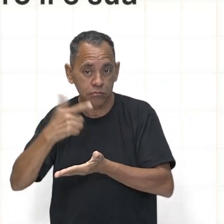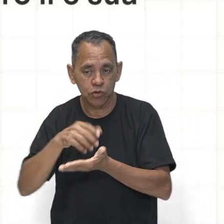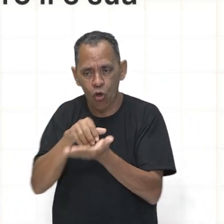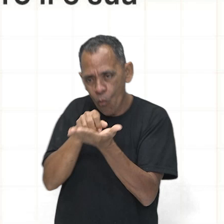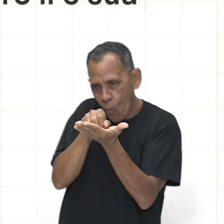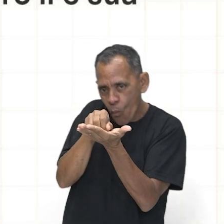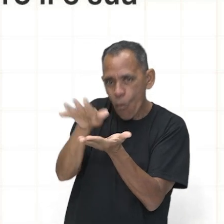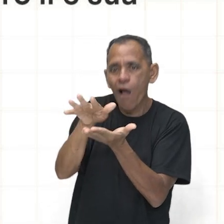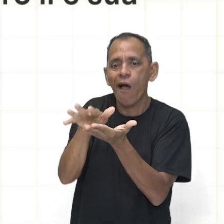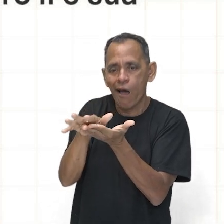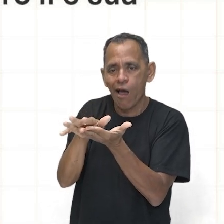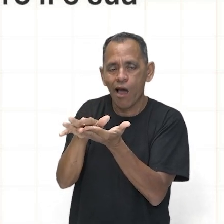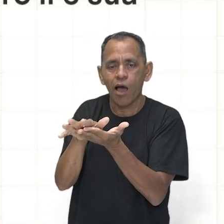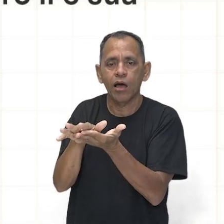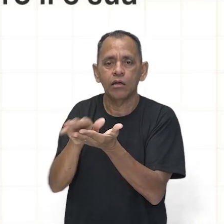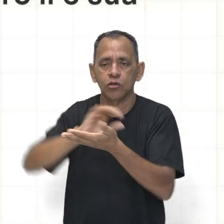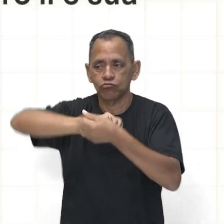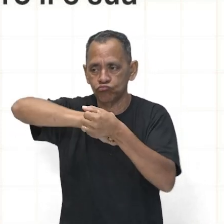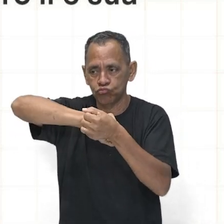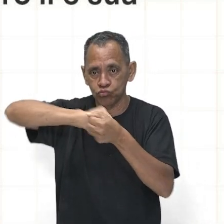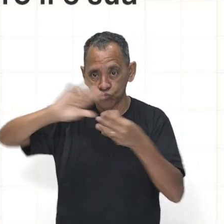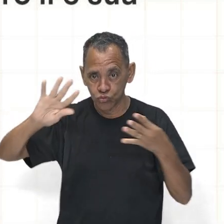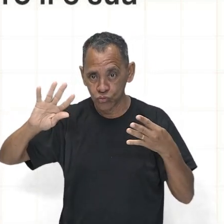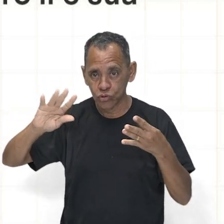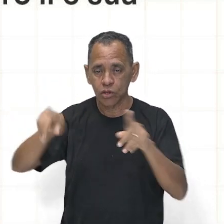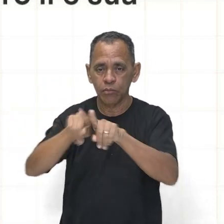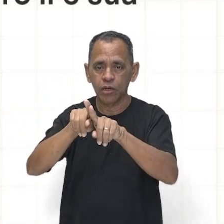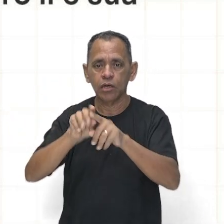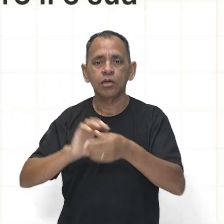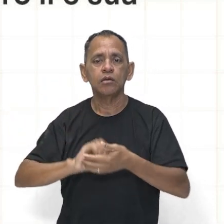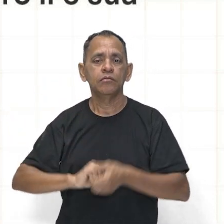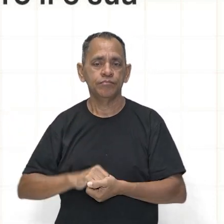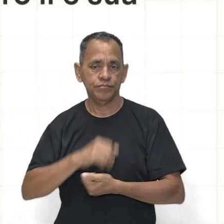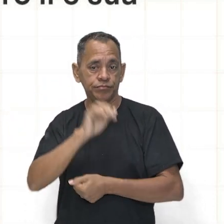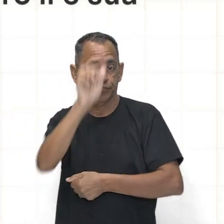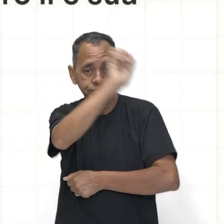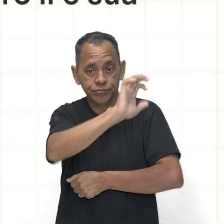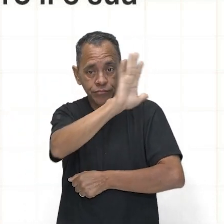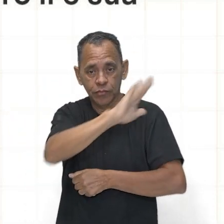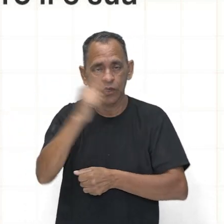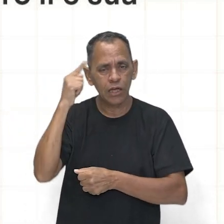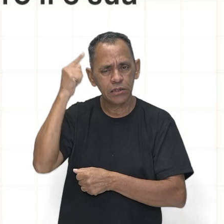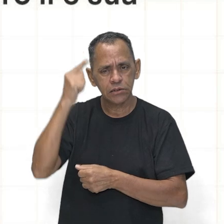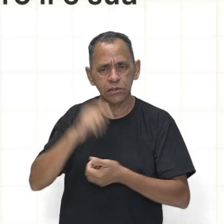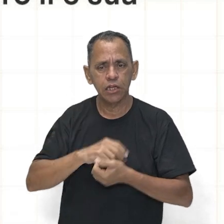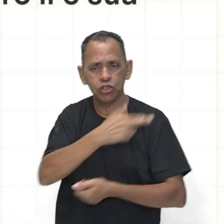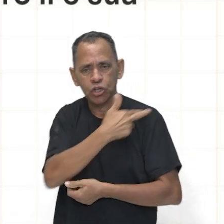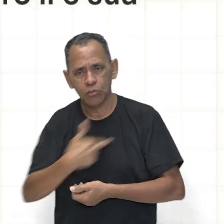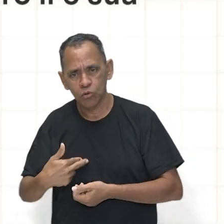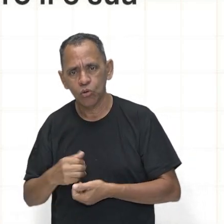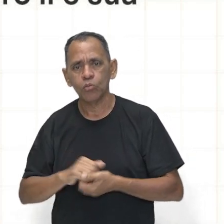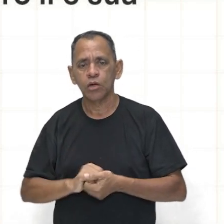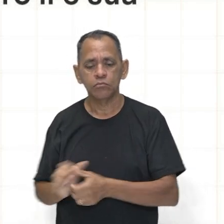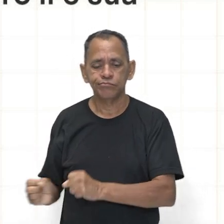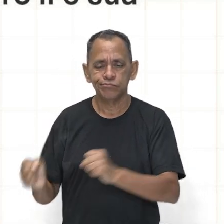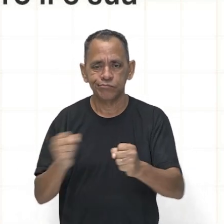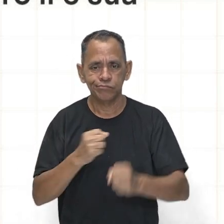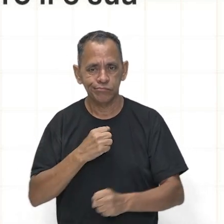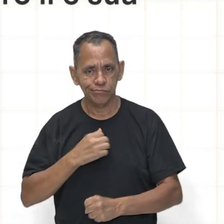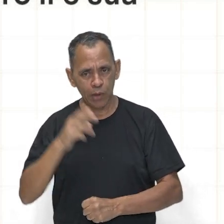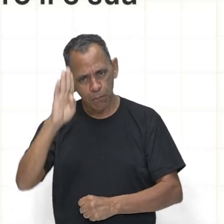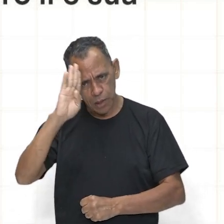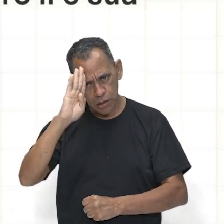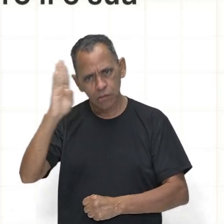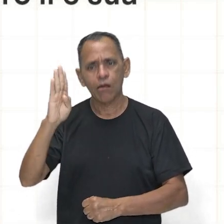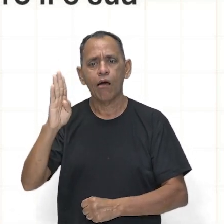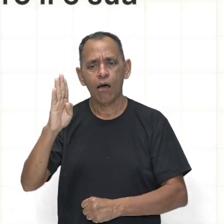Europa. Então, neste momento, há de fato ali a imposição, né, das ideias ali republicanas, do poder